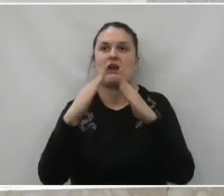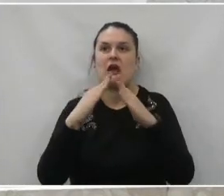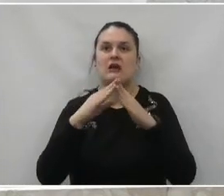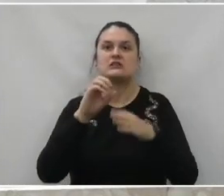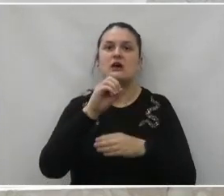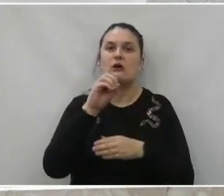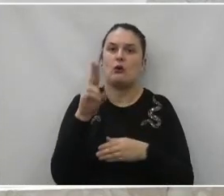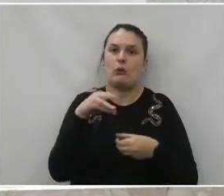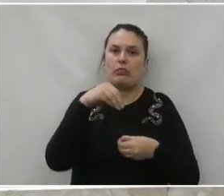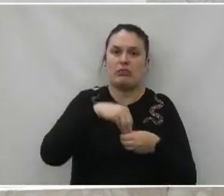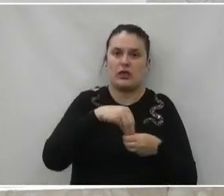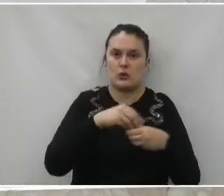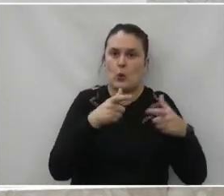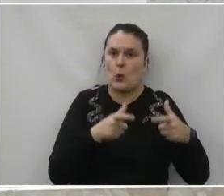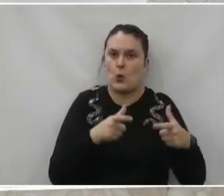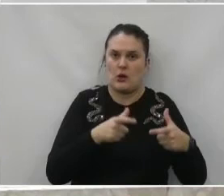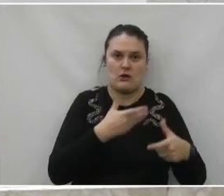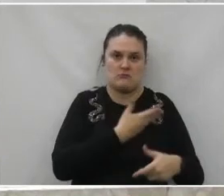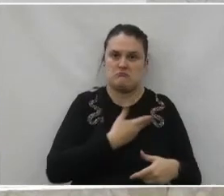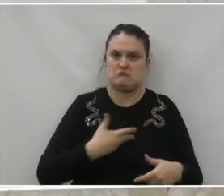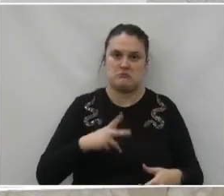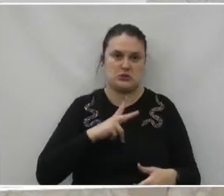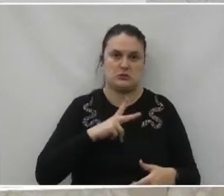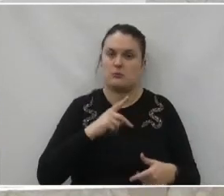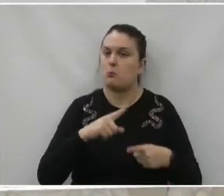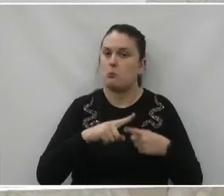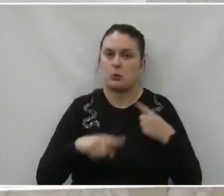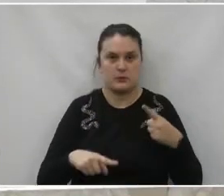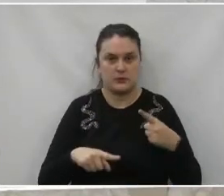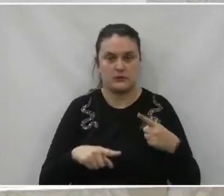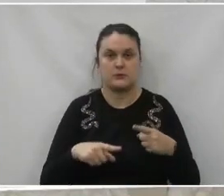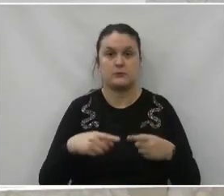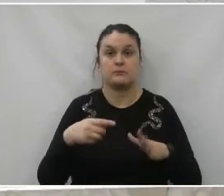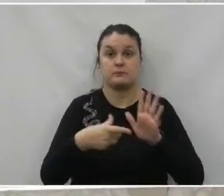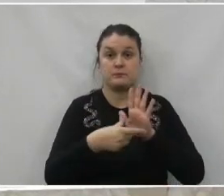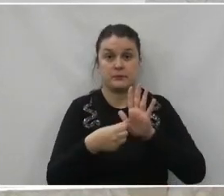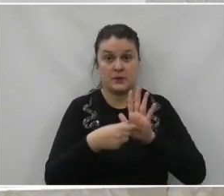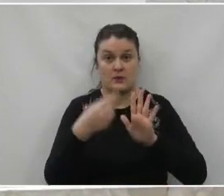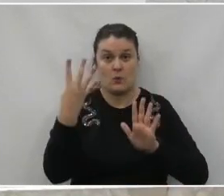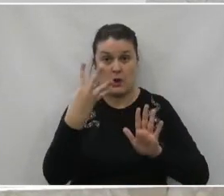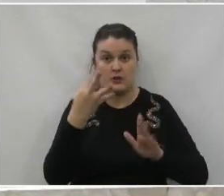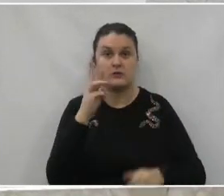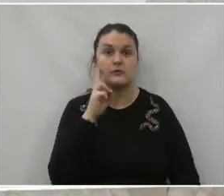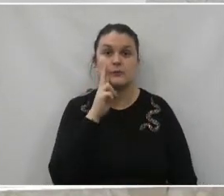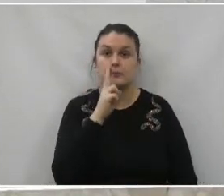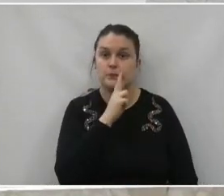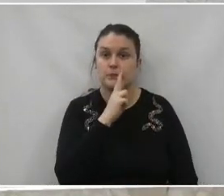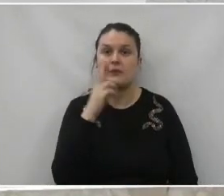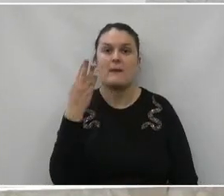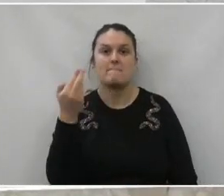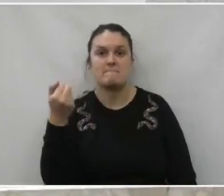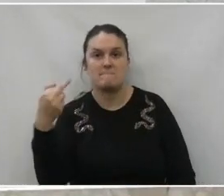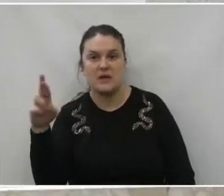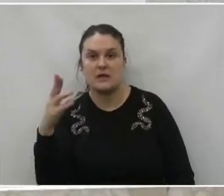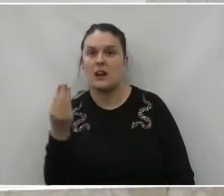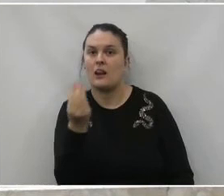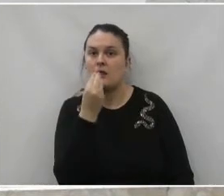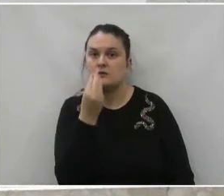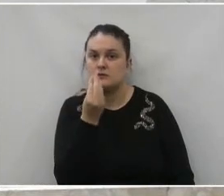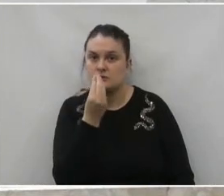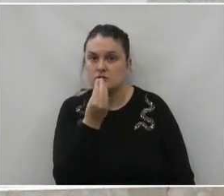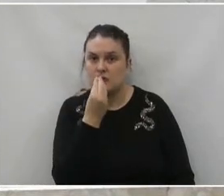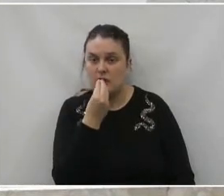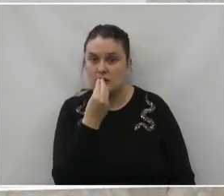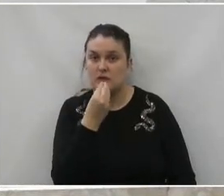uso coletivo, ainda que ao ar livre. Artigo 4º. Restaurantes, bares, lanchonetes e